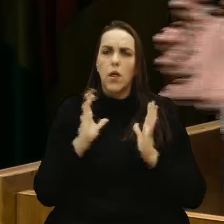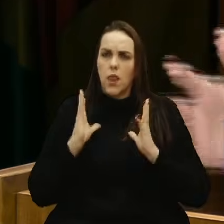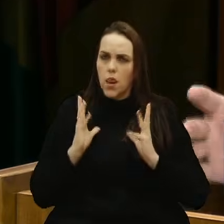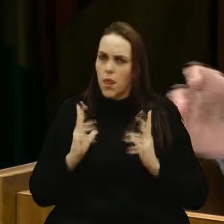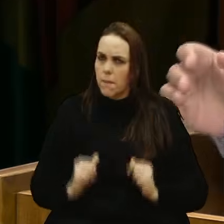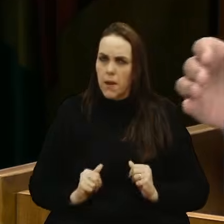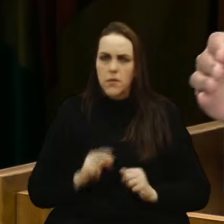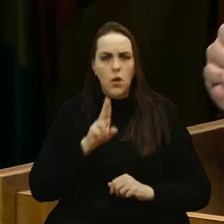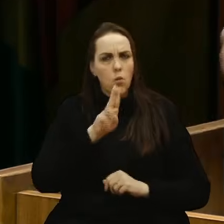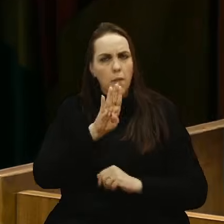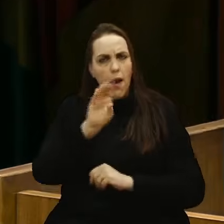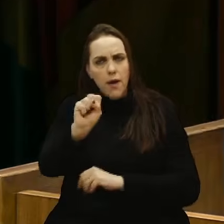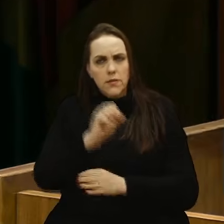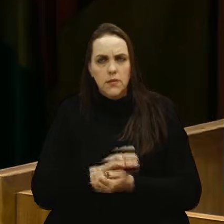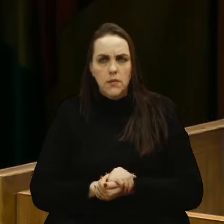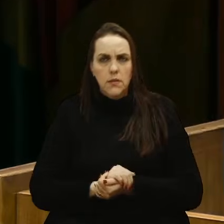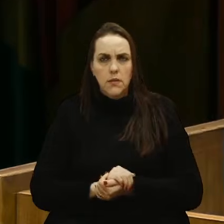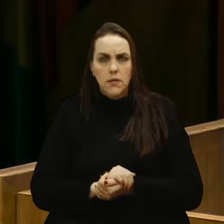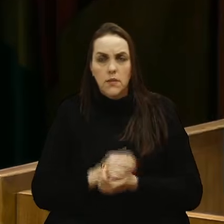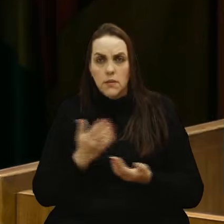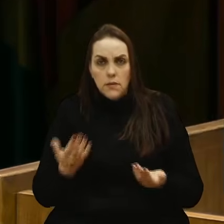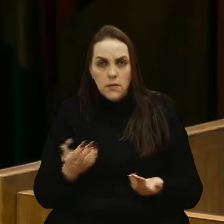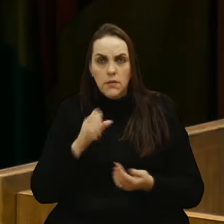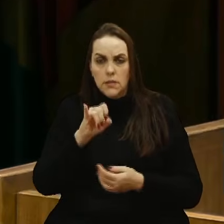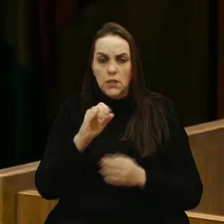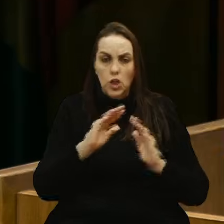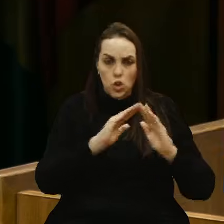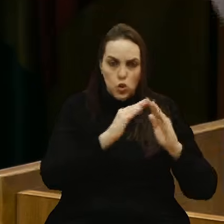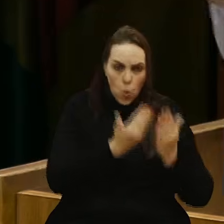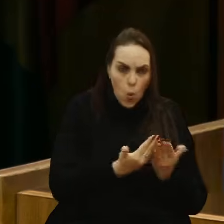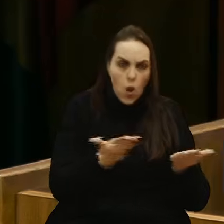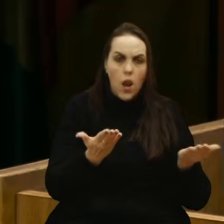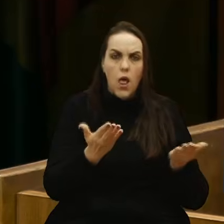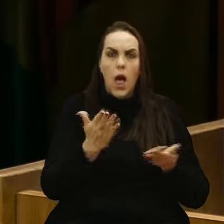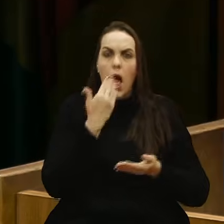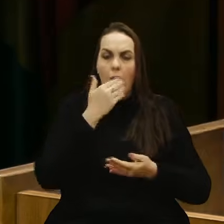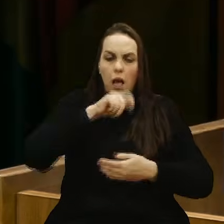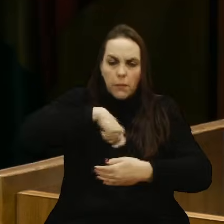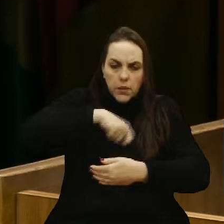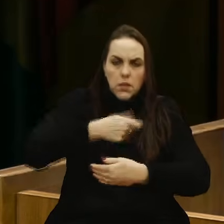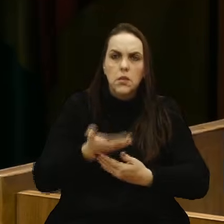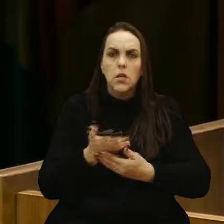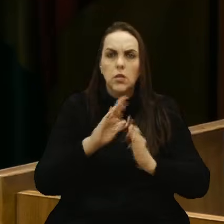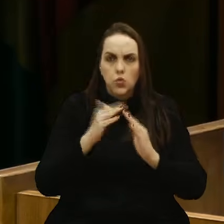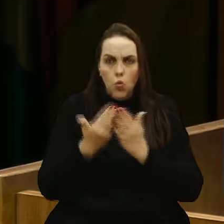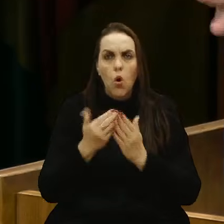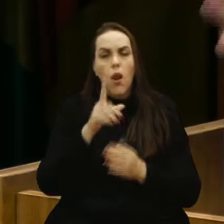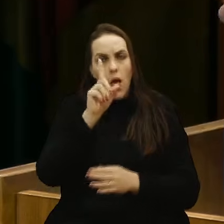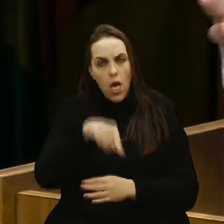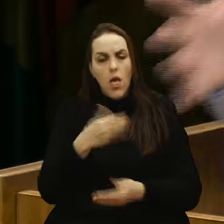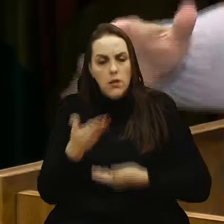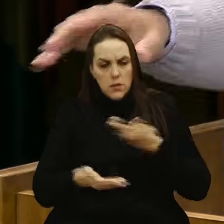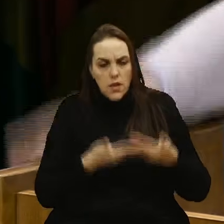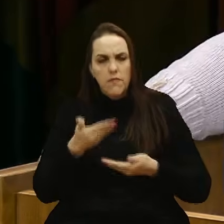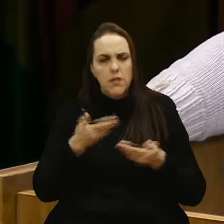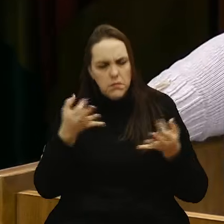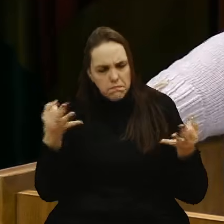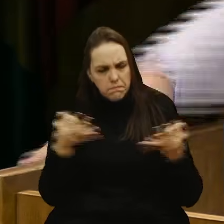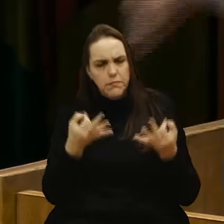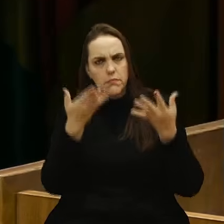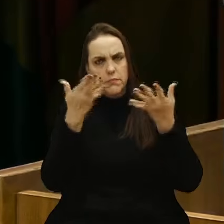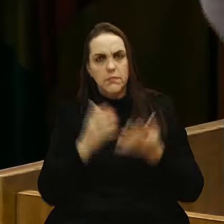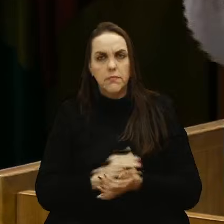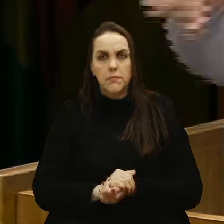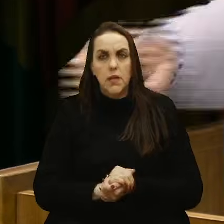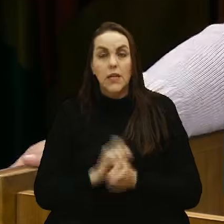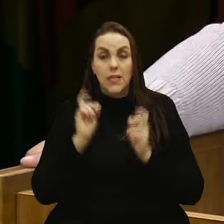de UBSs, já que a limpeza de escola e a merenda das escolas hoje tem um serviço de excelência.